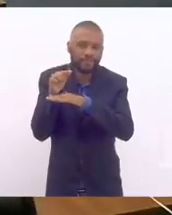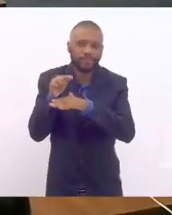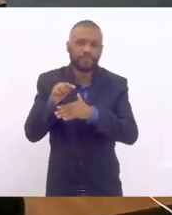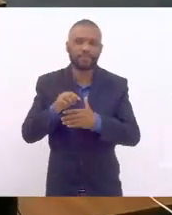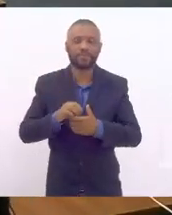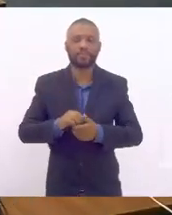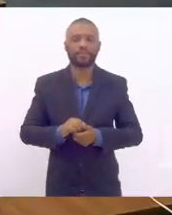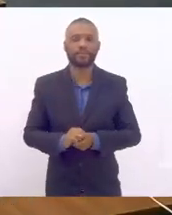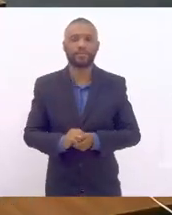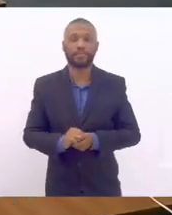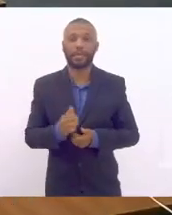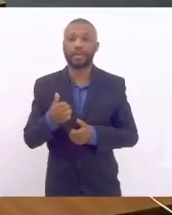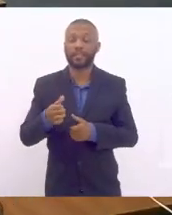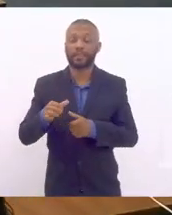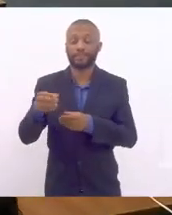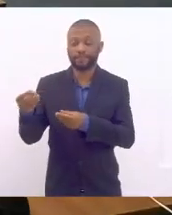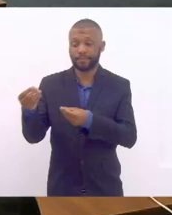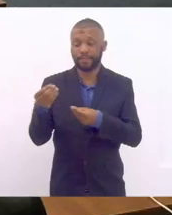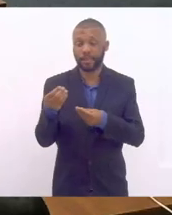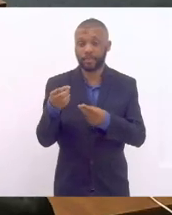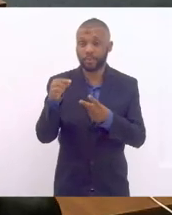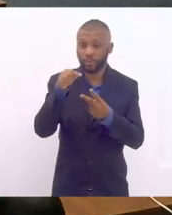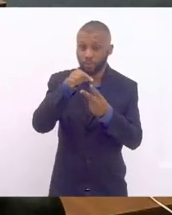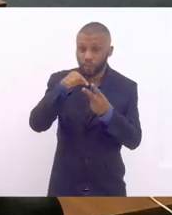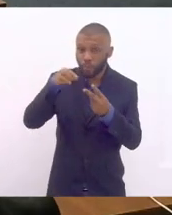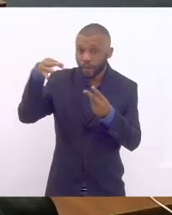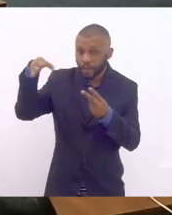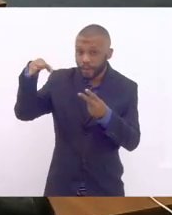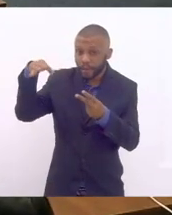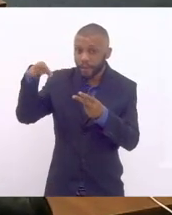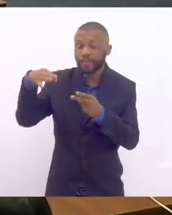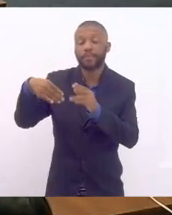a atividade deram duas listas